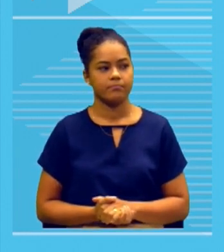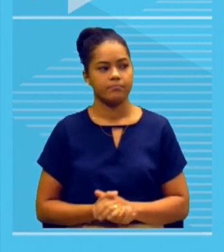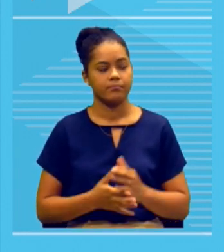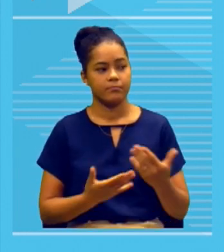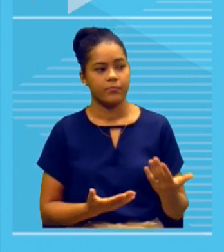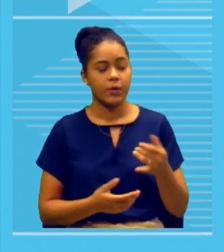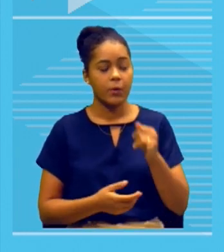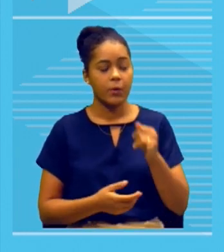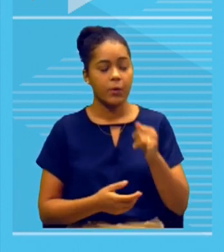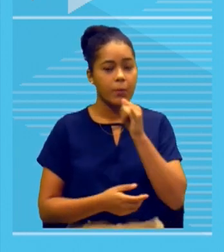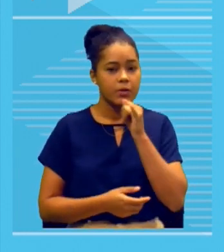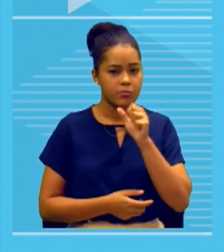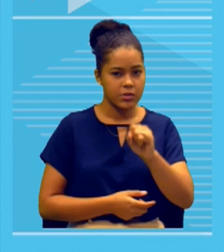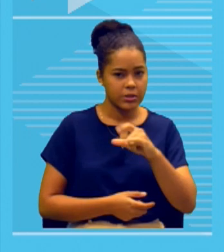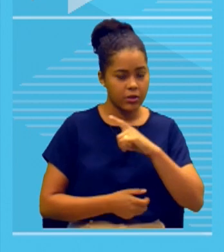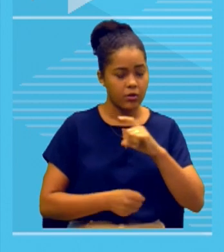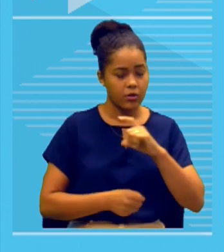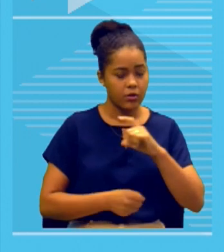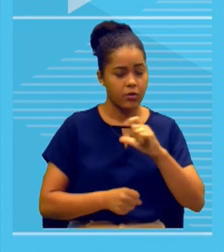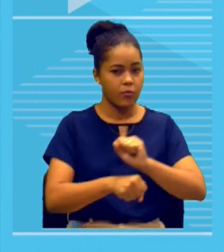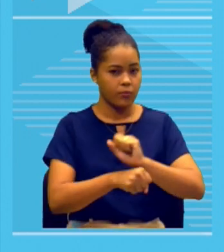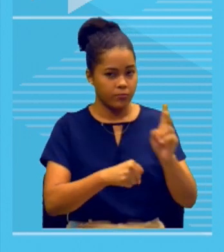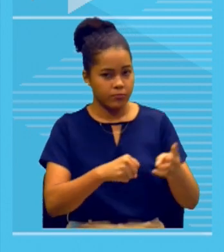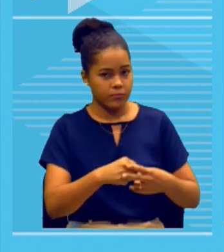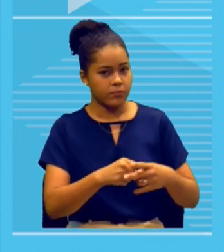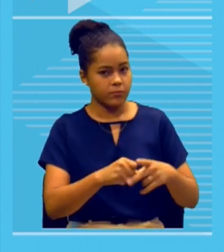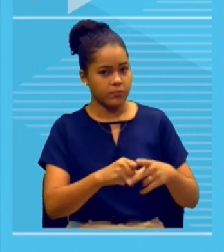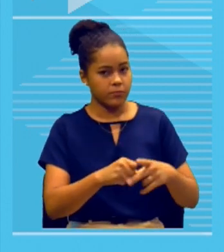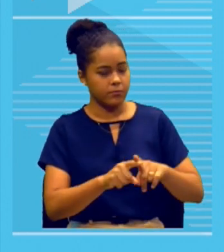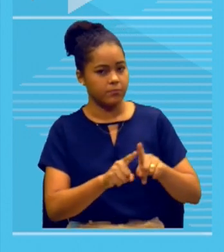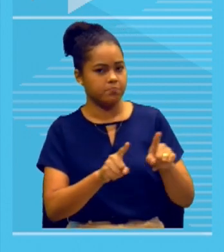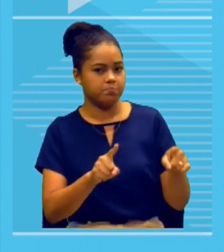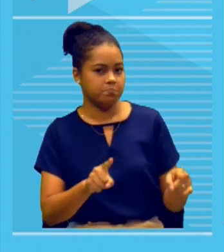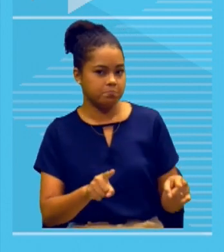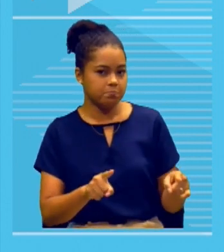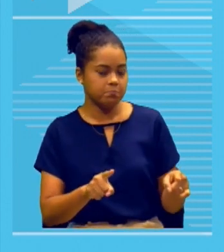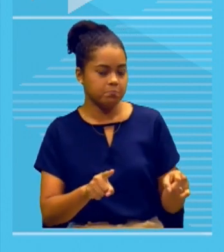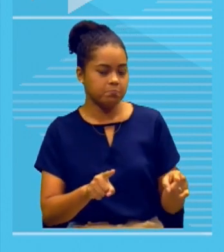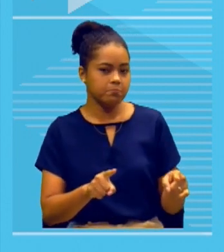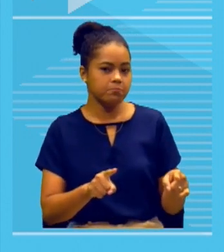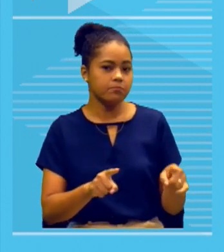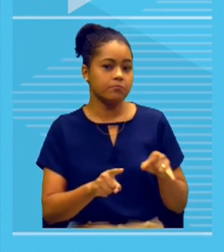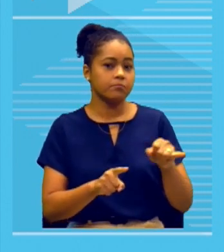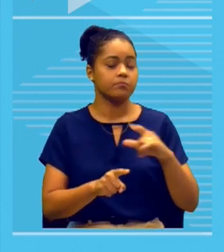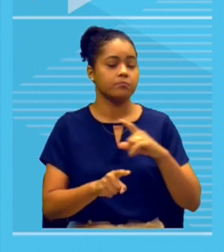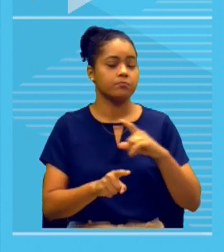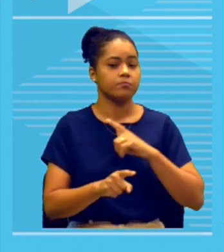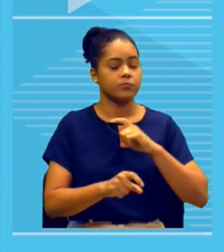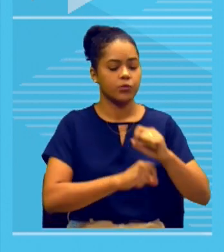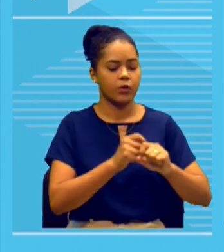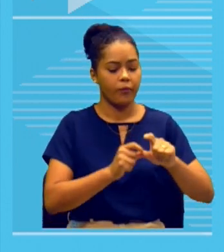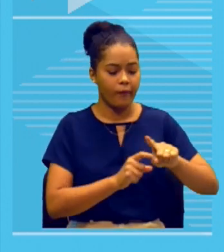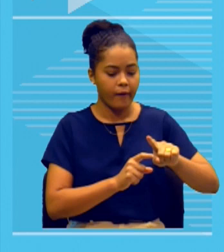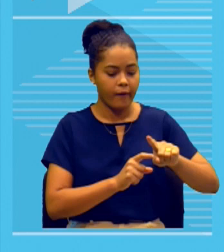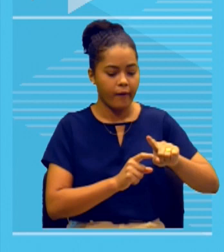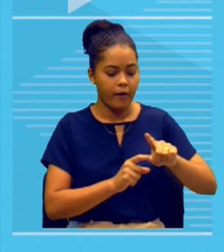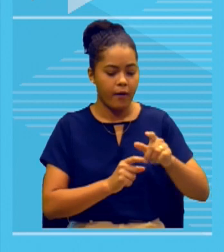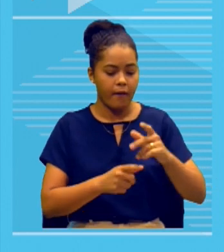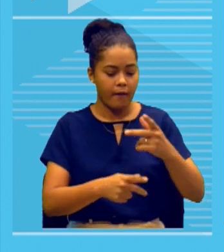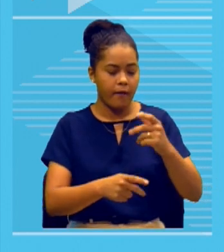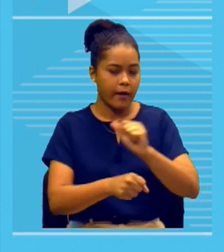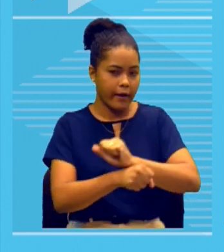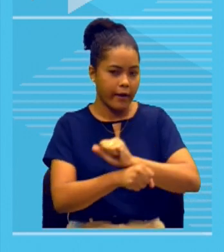se eu tiver um advérbio mas Se houver uma pausa após o